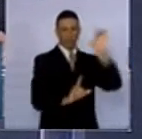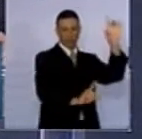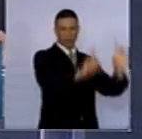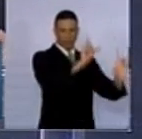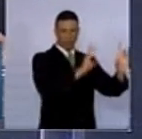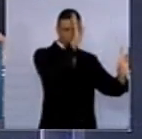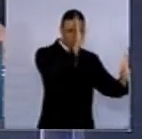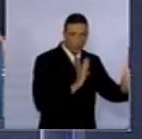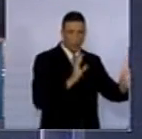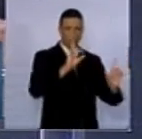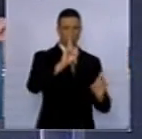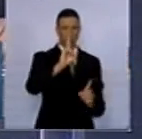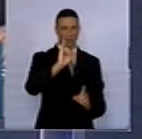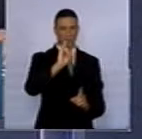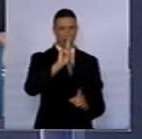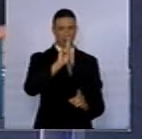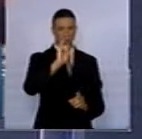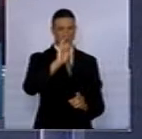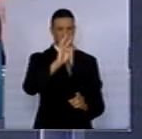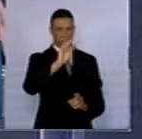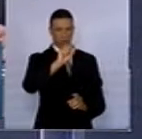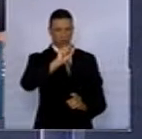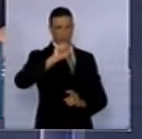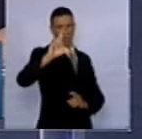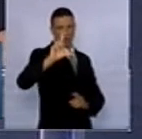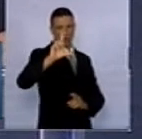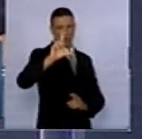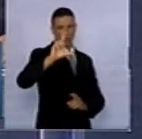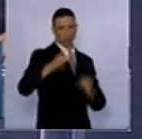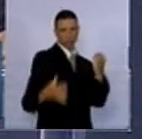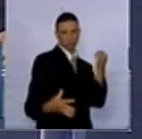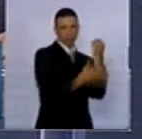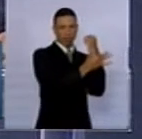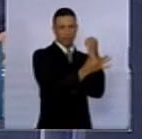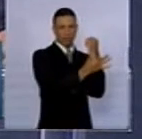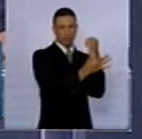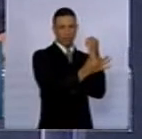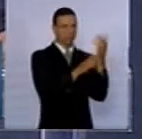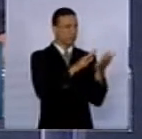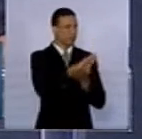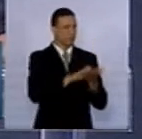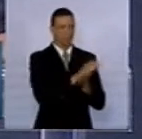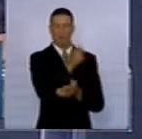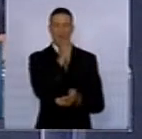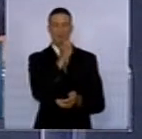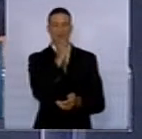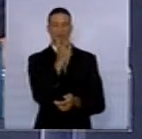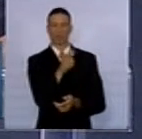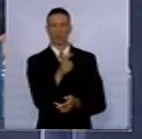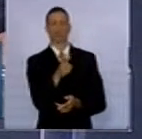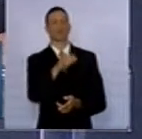digital Tá certo não tem garantia ou se tiver a garantia Ela será extremamente